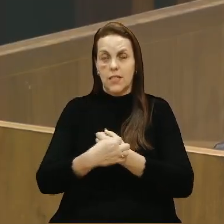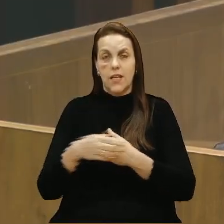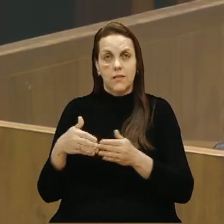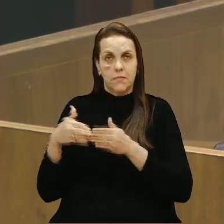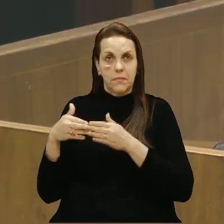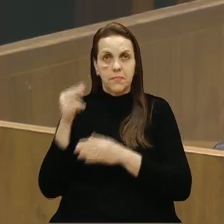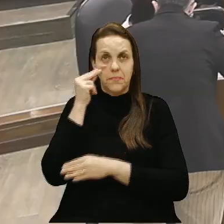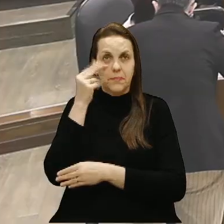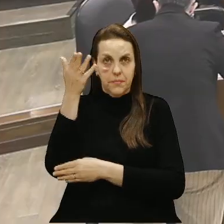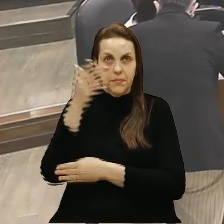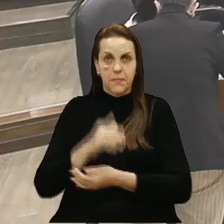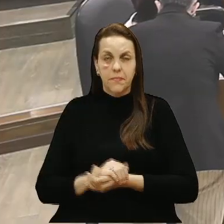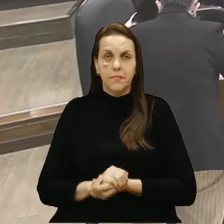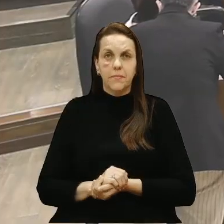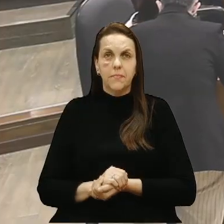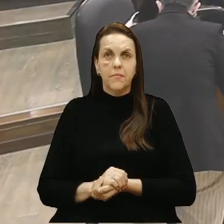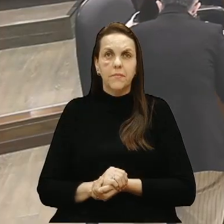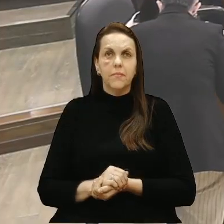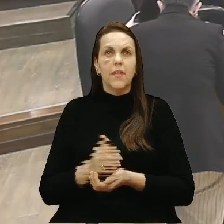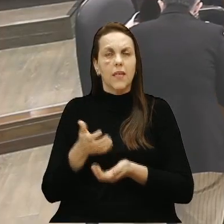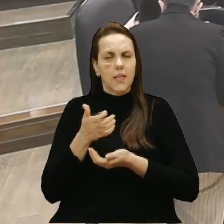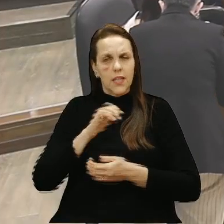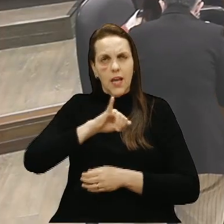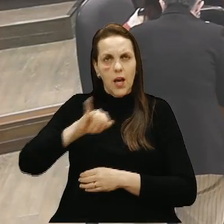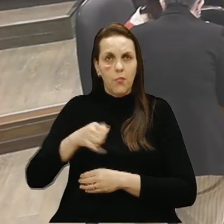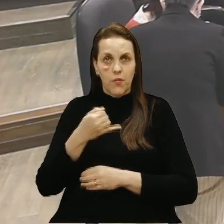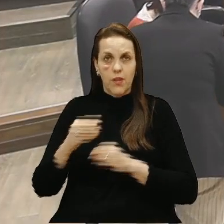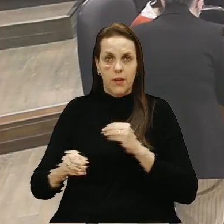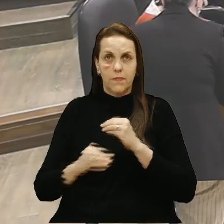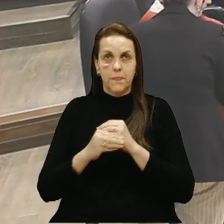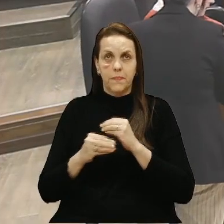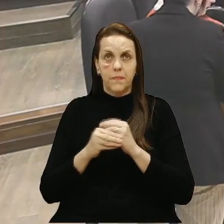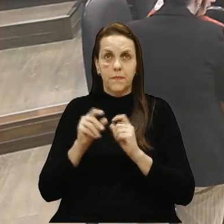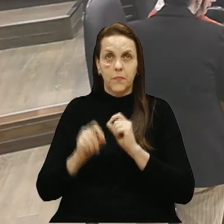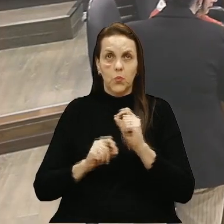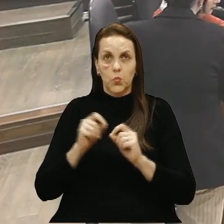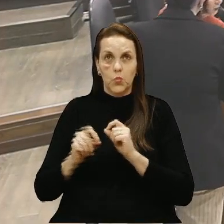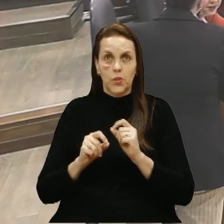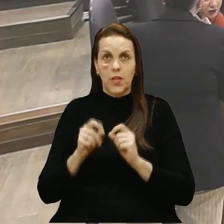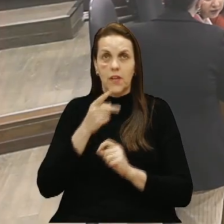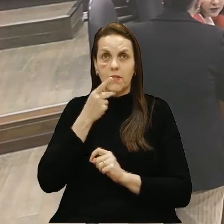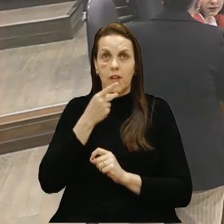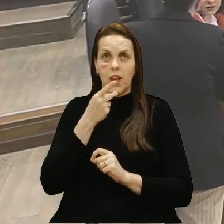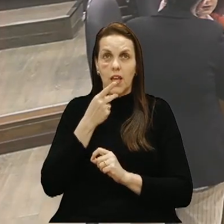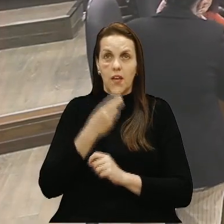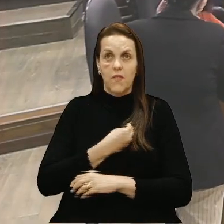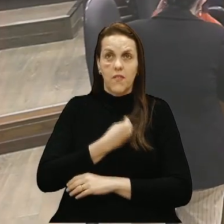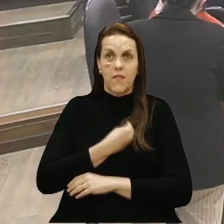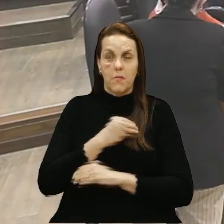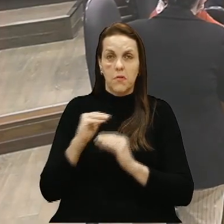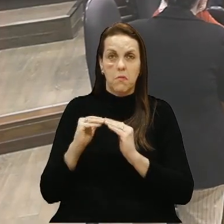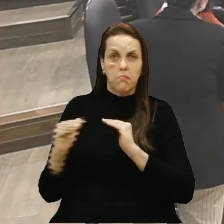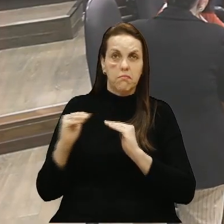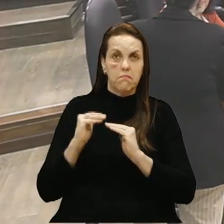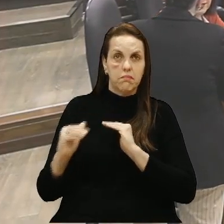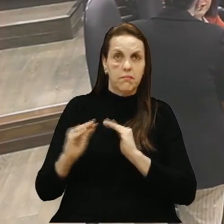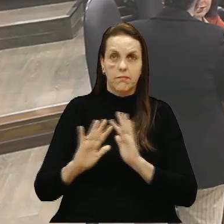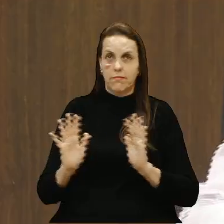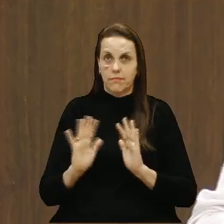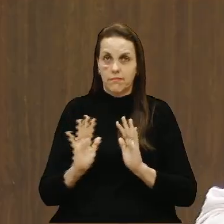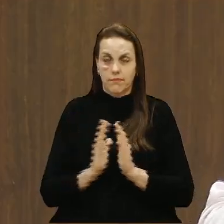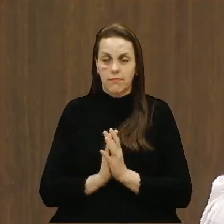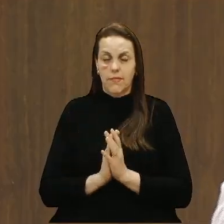Libardi. Queria aproveitar e falar que a gente não vive exclusivamente de discordância. Essa